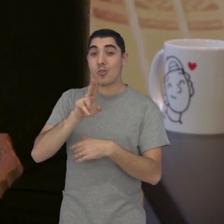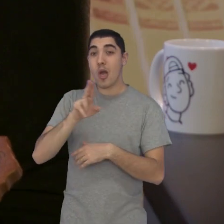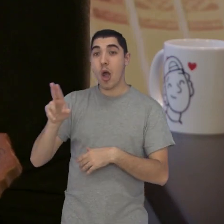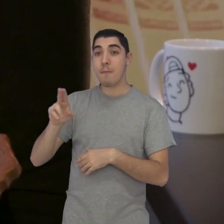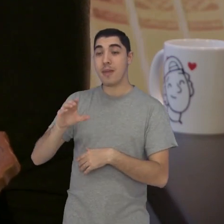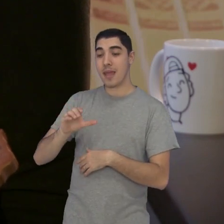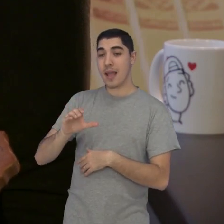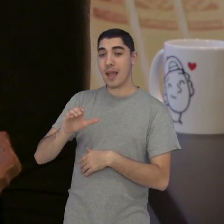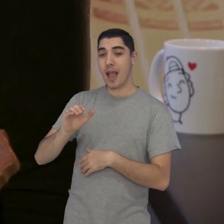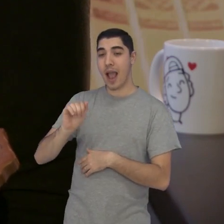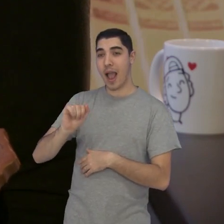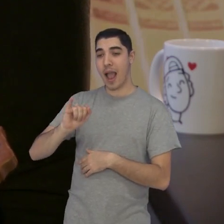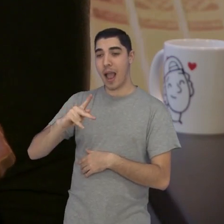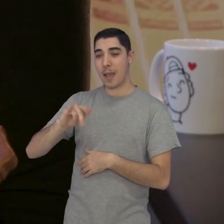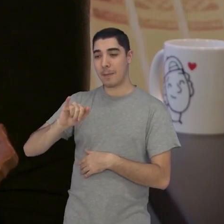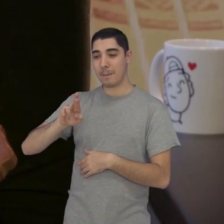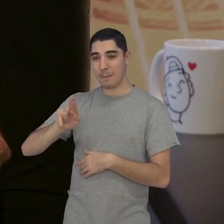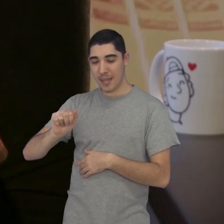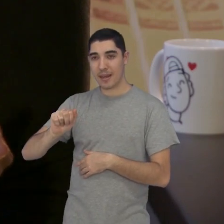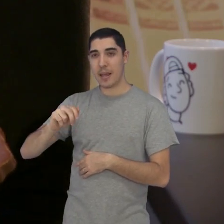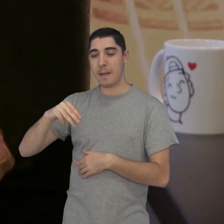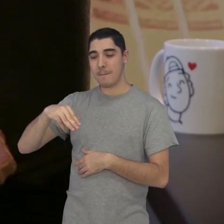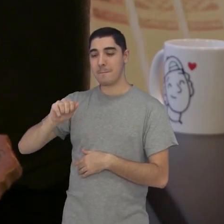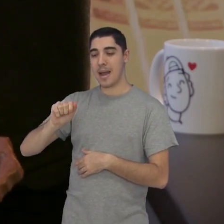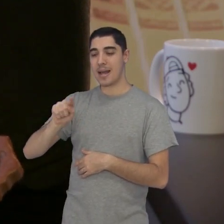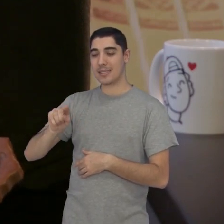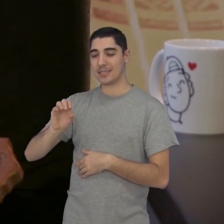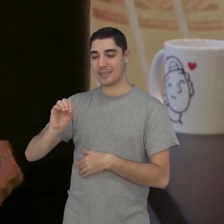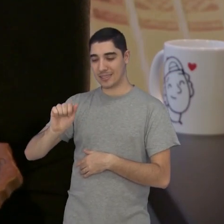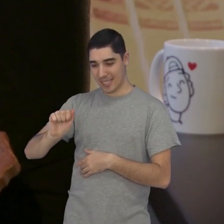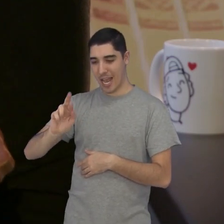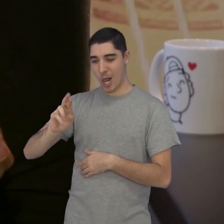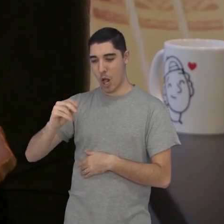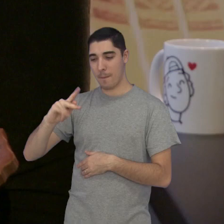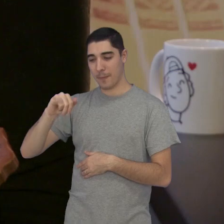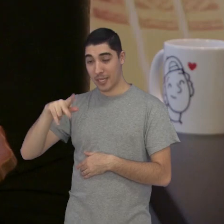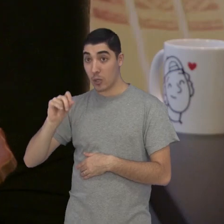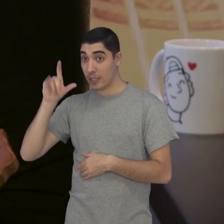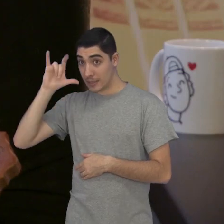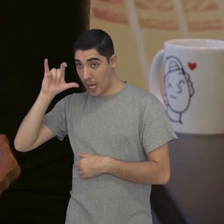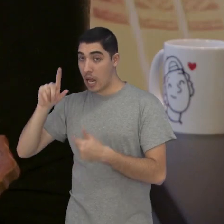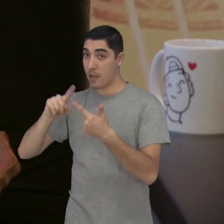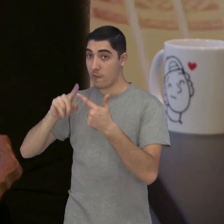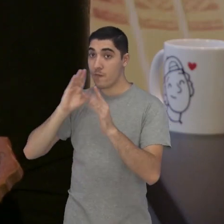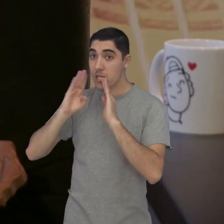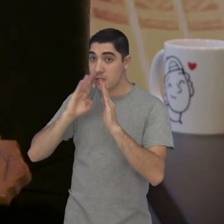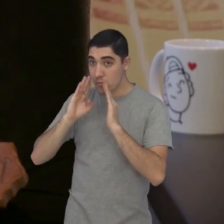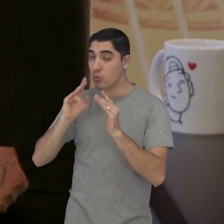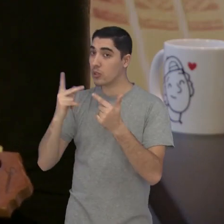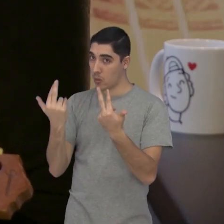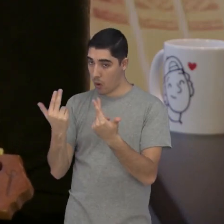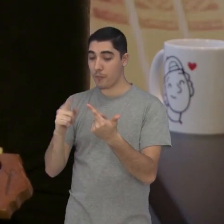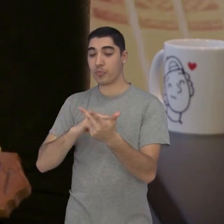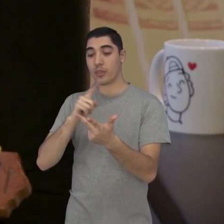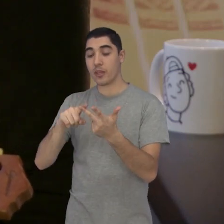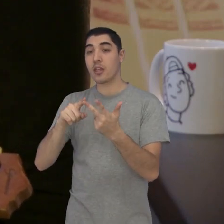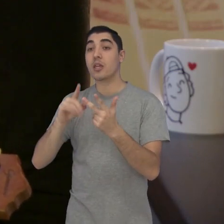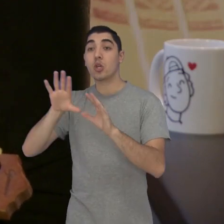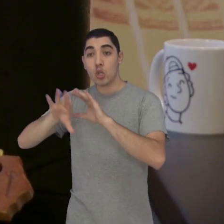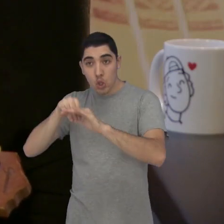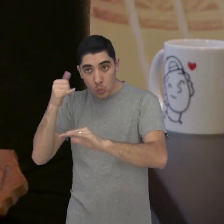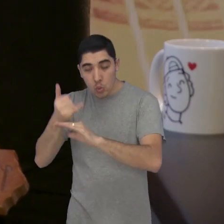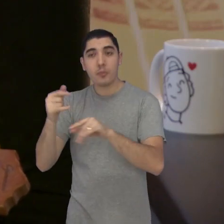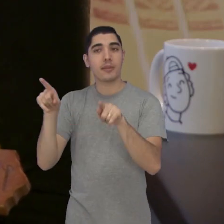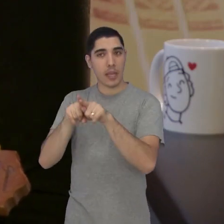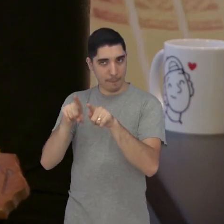na Caipira Mazaropim, lá no Instagram, Facebook é a mesma coisa, ou então no nosso canal do YouTube,